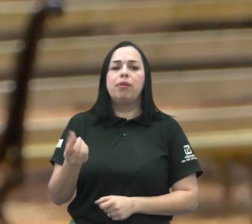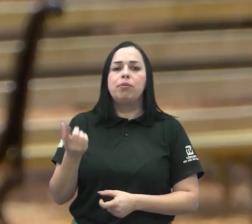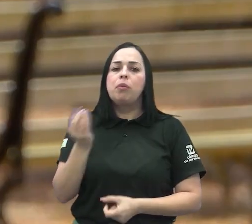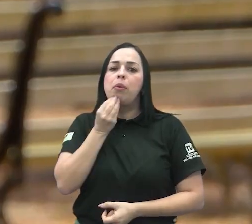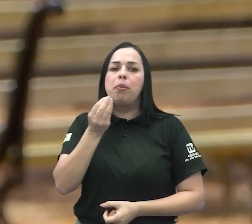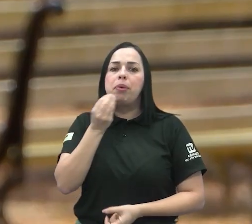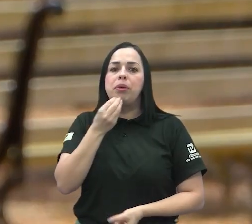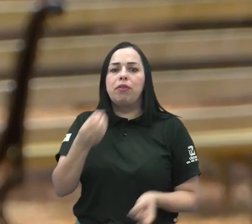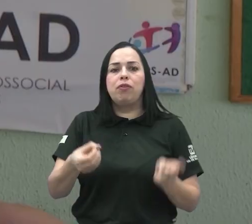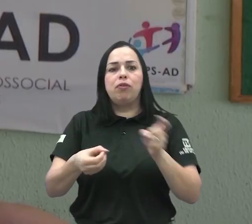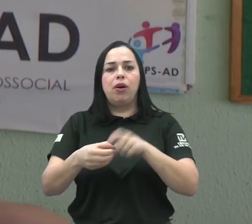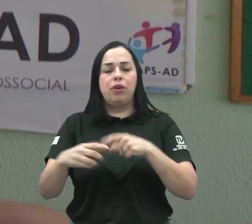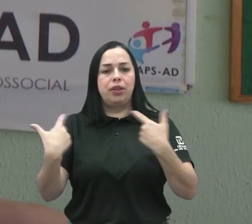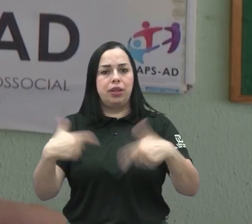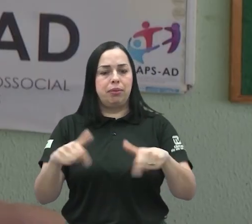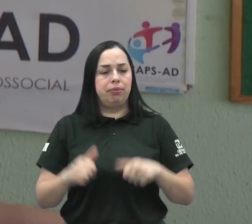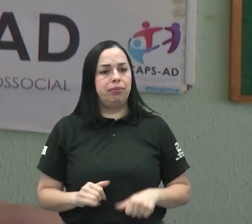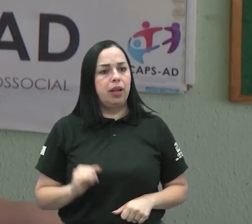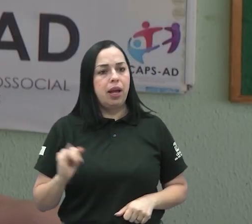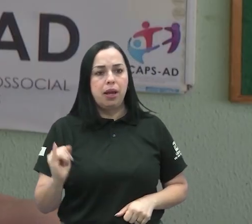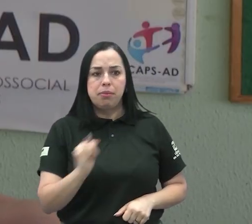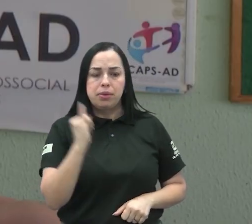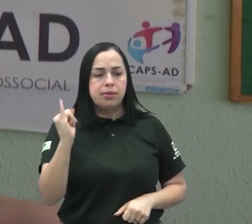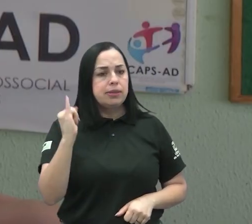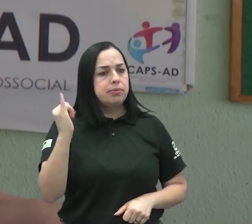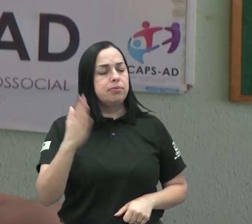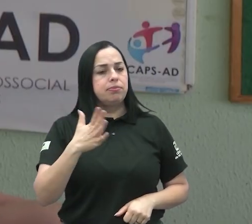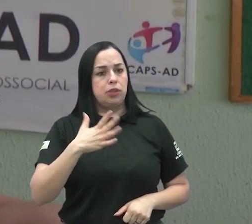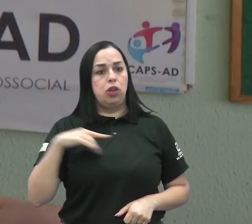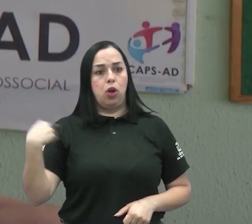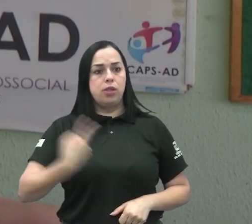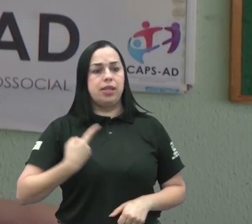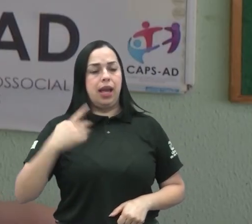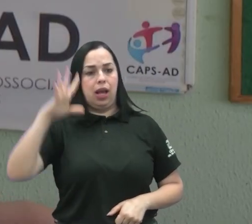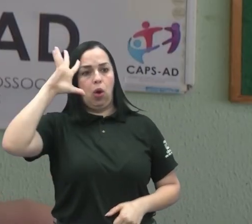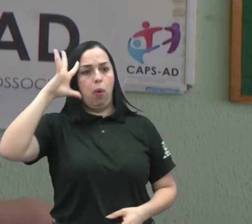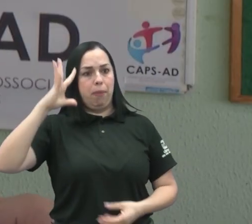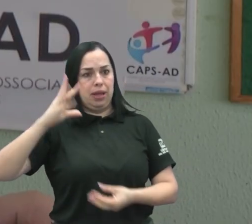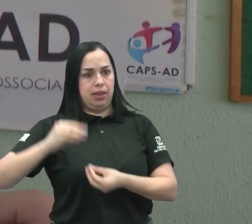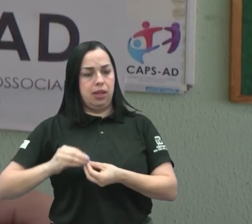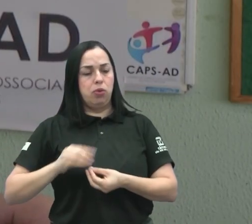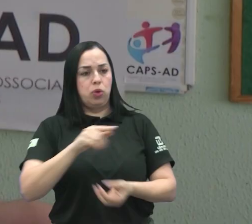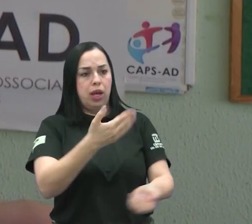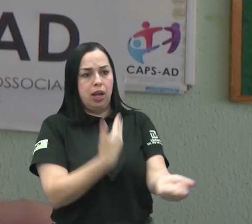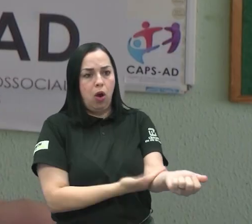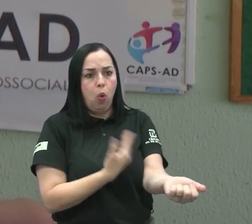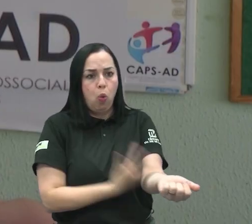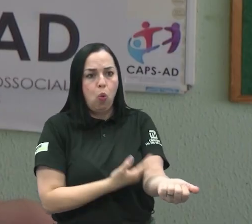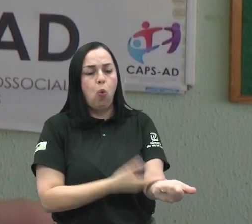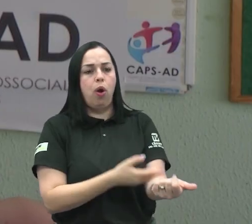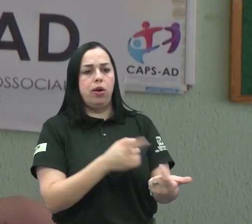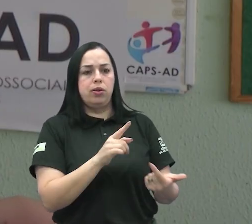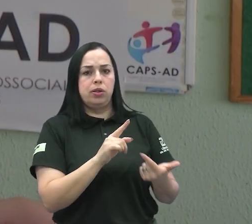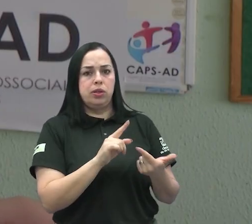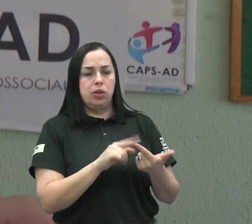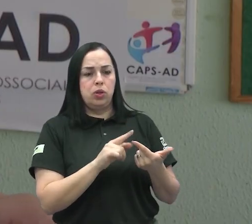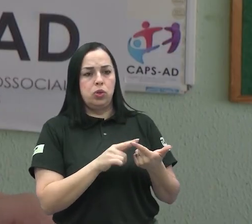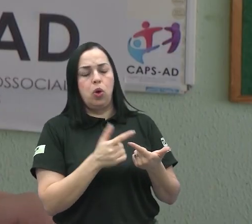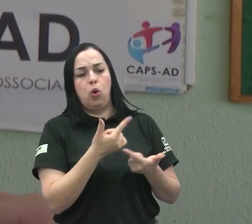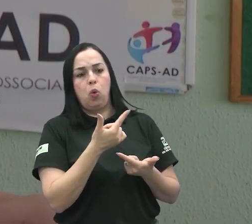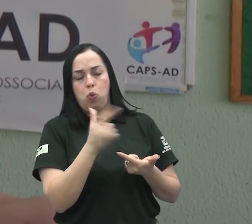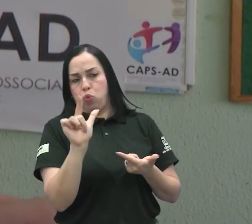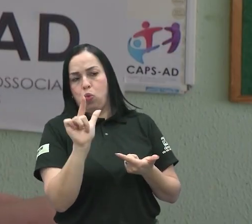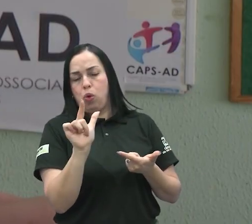do mercado de trabalho. É muito importante a gente entender que a dependência química ou